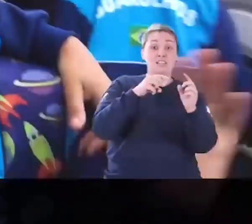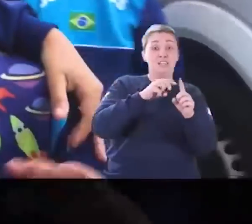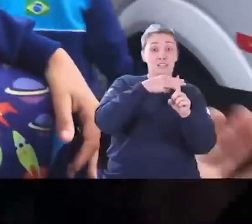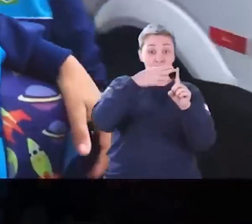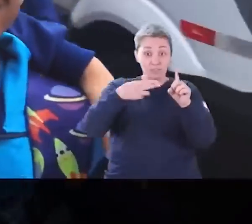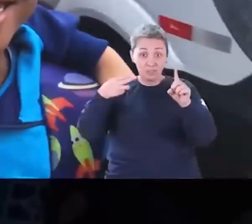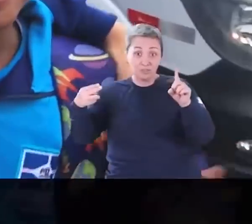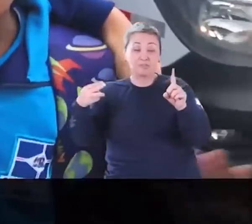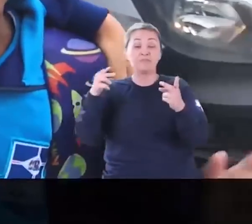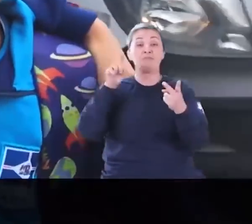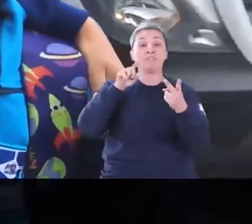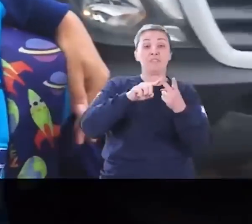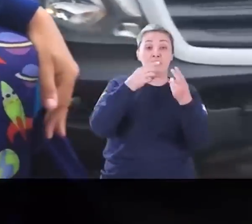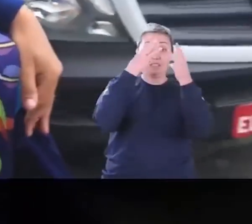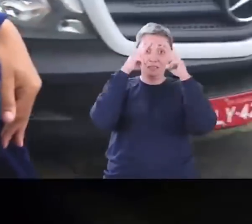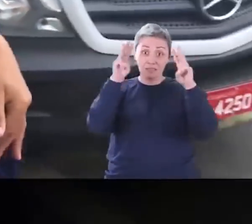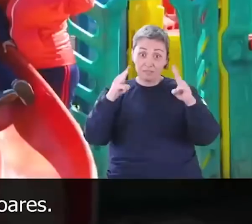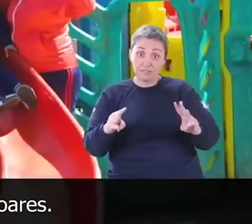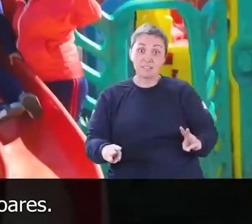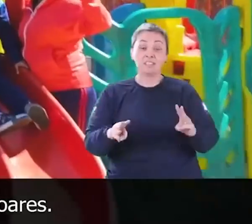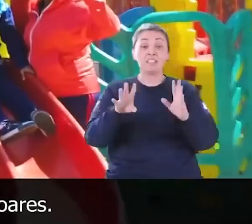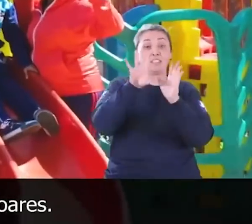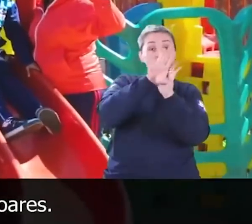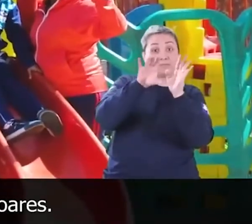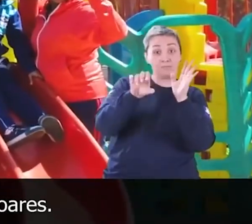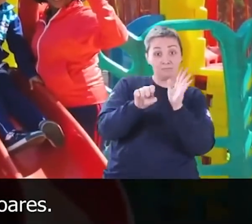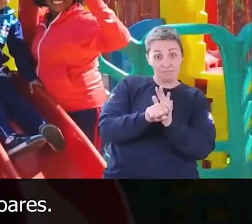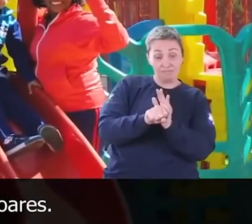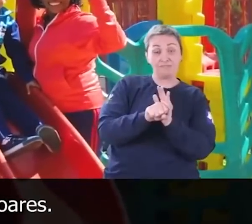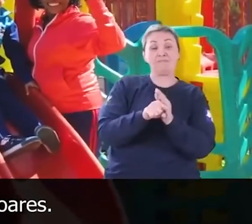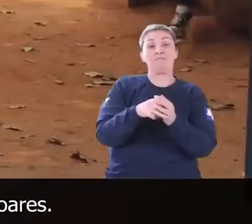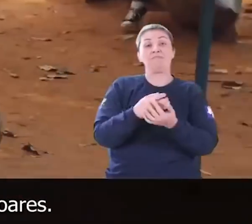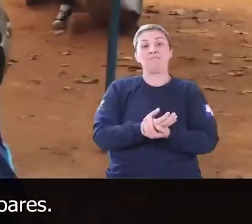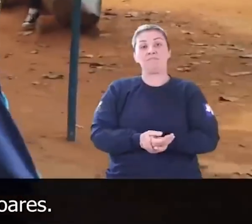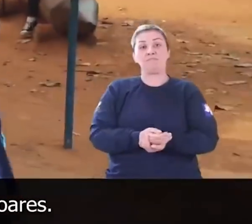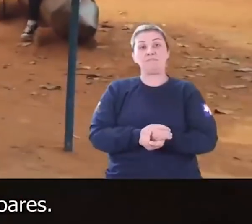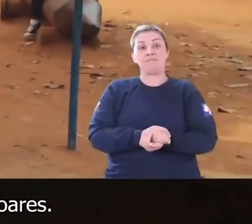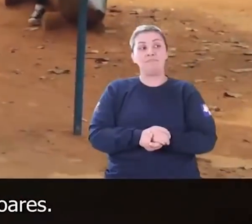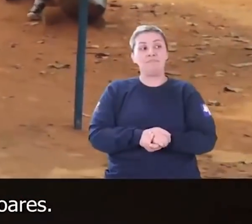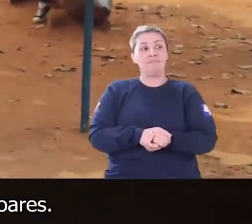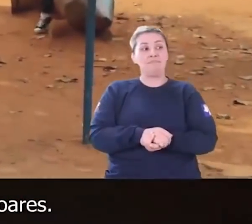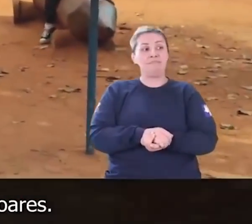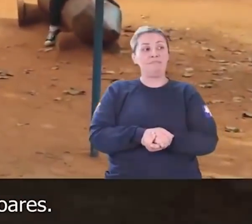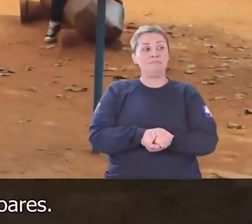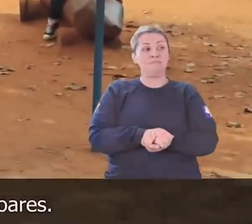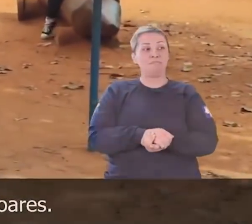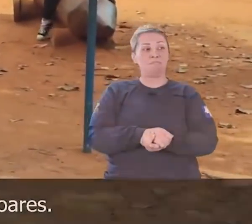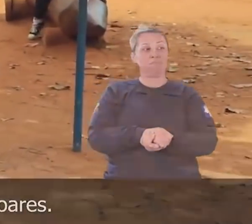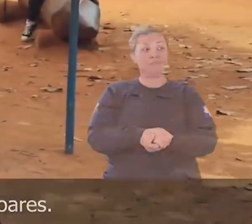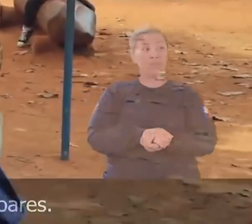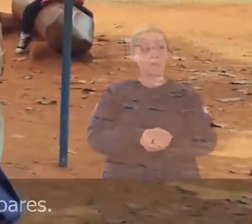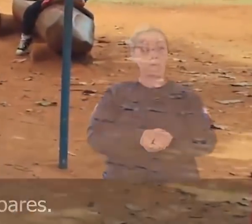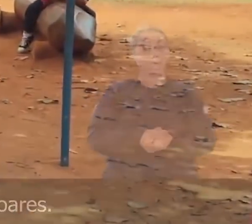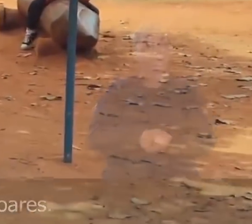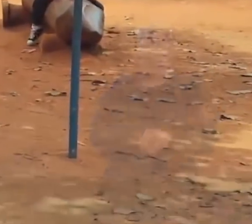municipal: Sofia Fantasini Sequinato, Edson Nunes Maleca e Crispiniano Soares.